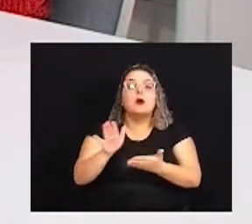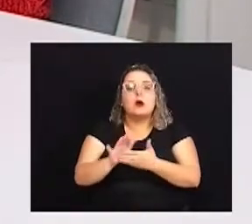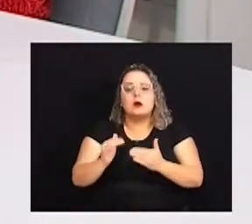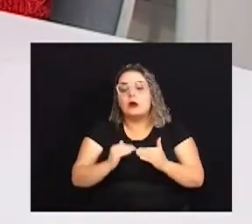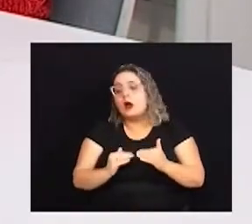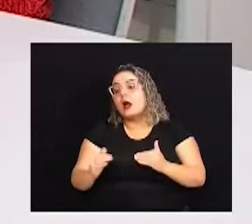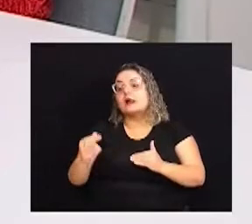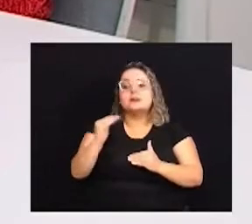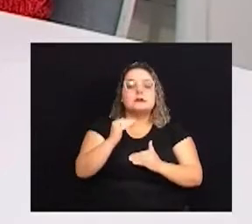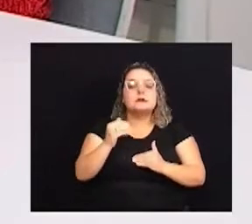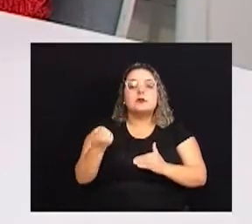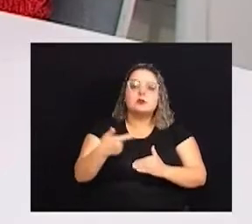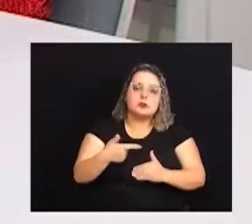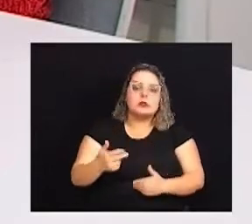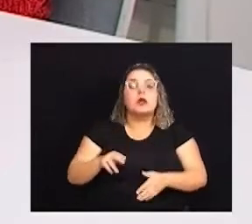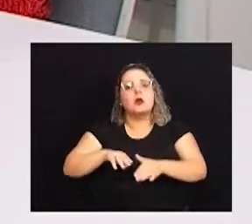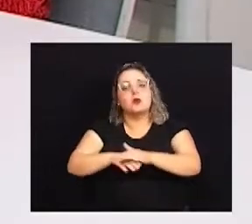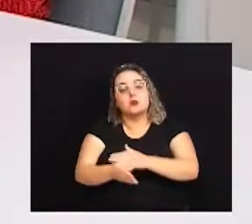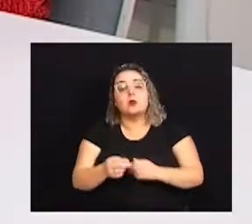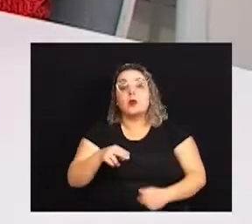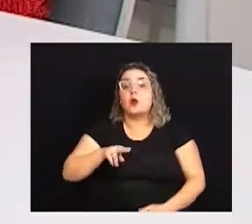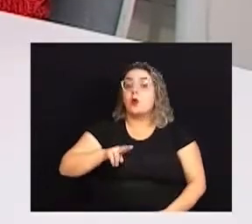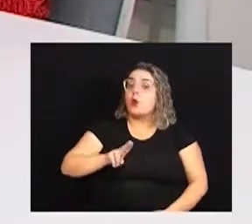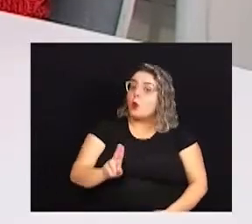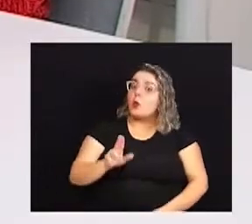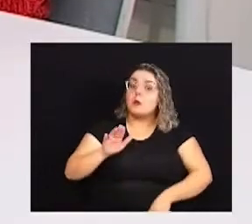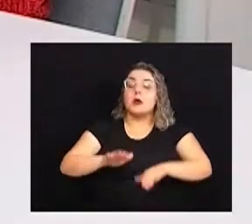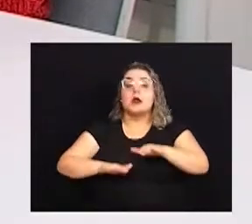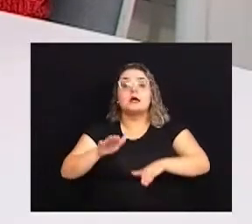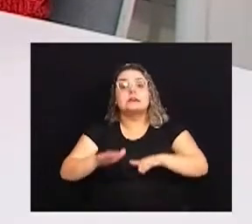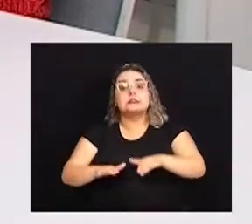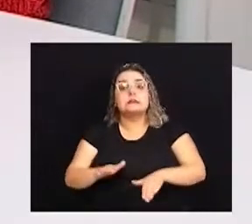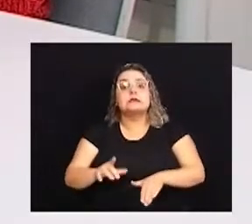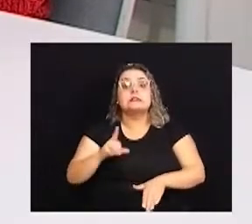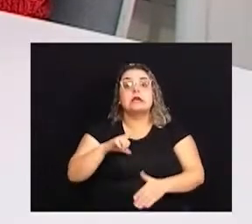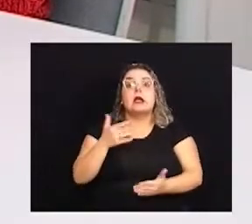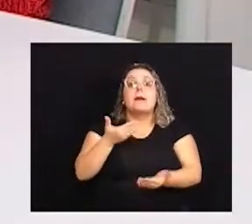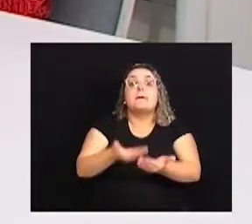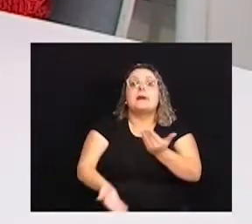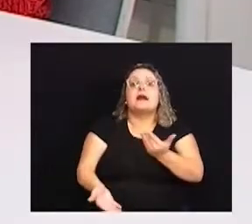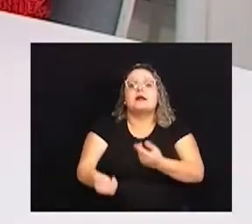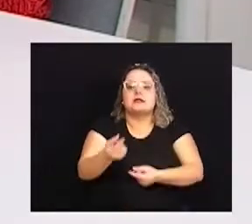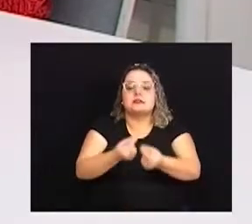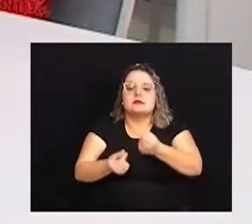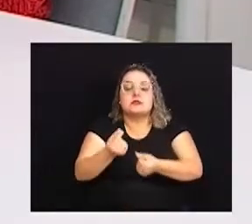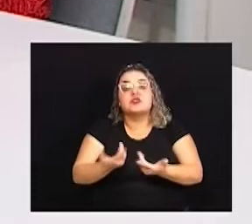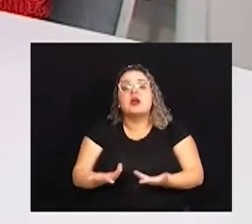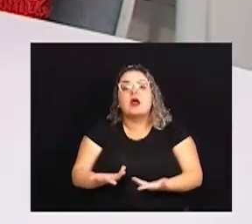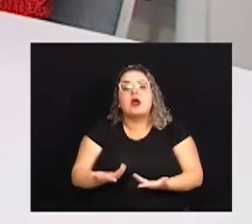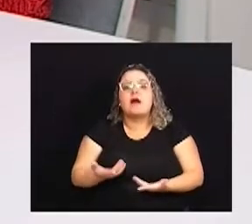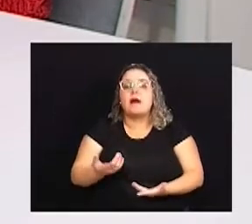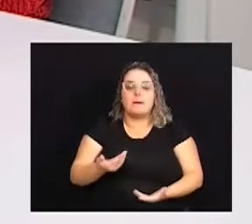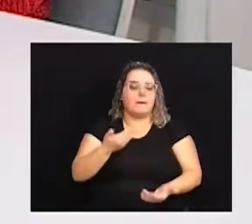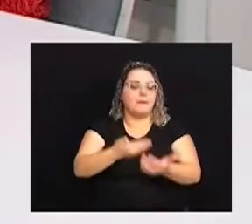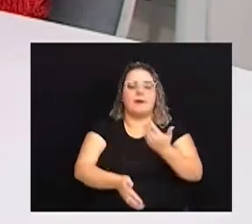gasto acima daquilo que você está acostumado, ou às vezes você tem perda de receita,